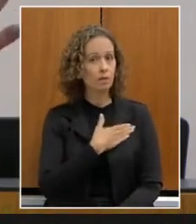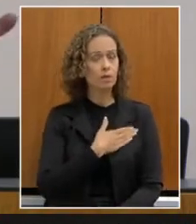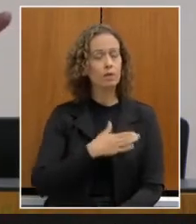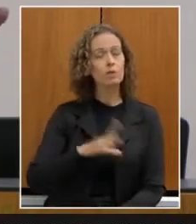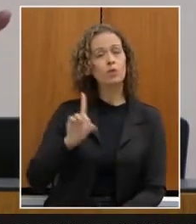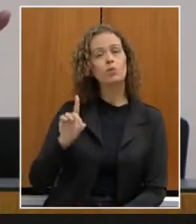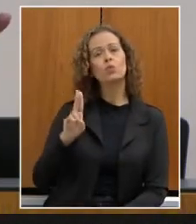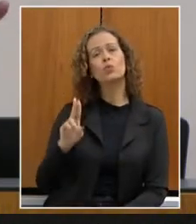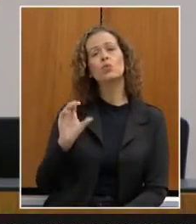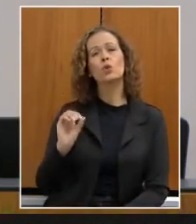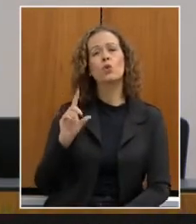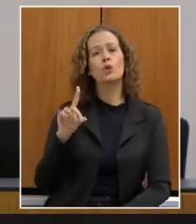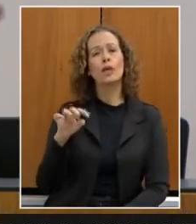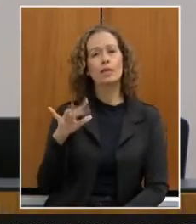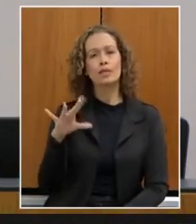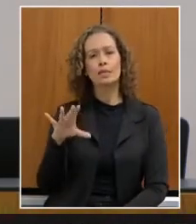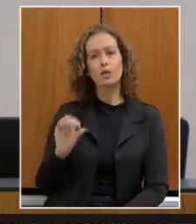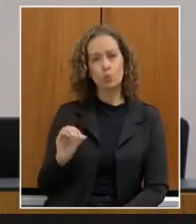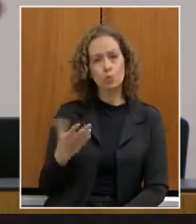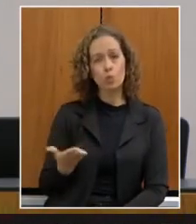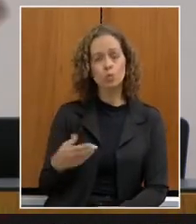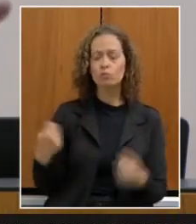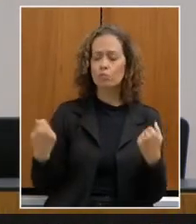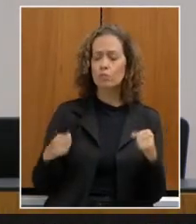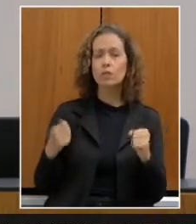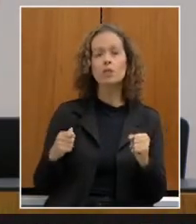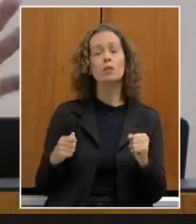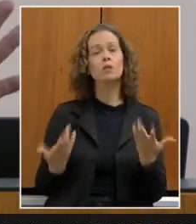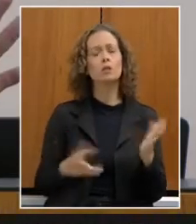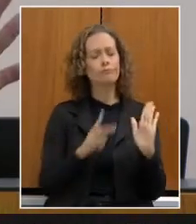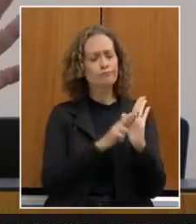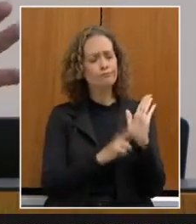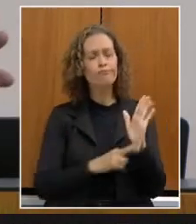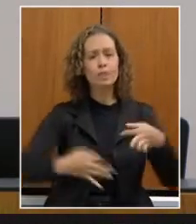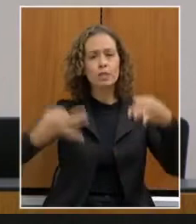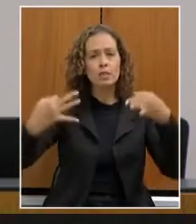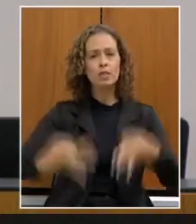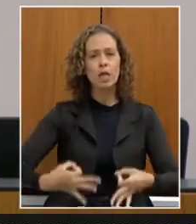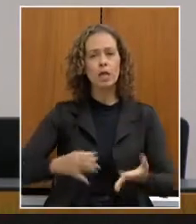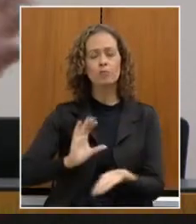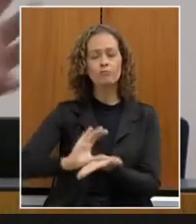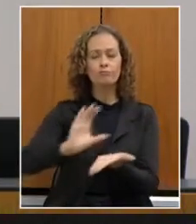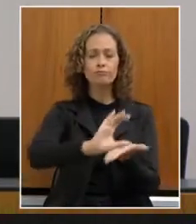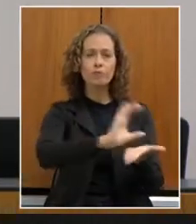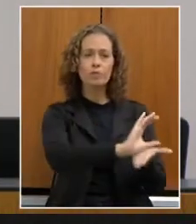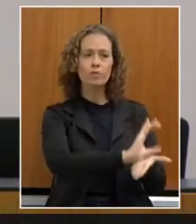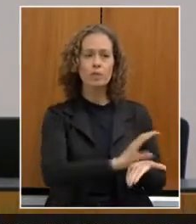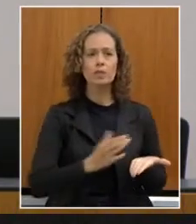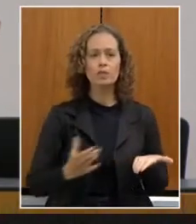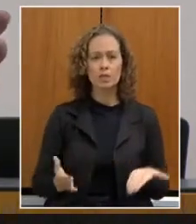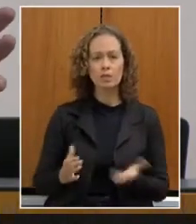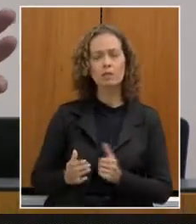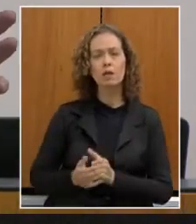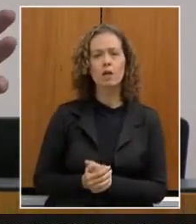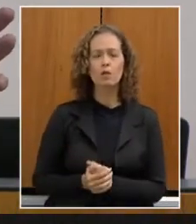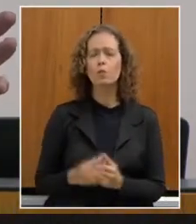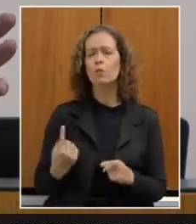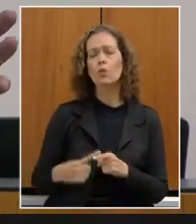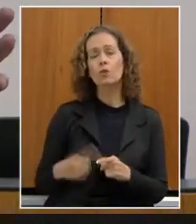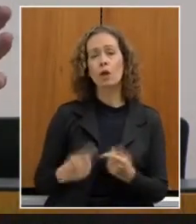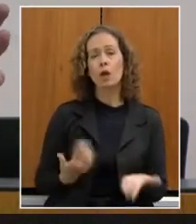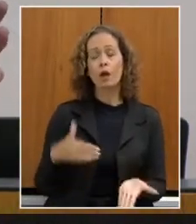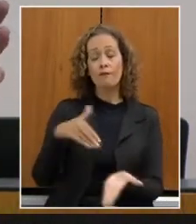décimo estivesse sendo regularmente repassado, sem aquele subterfúgio de chegar no final do ano,